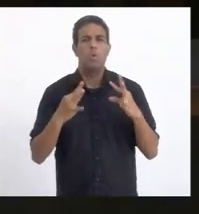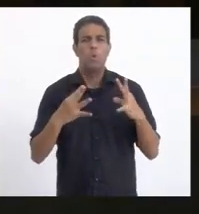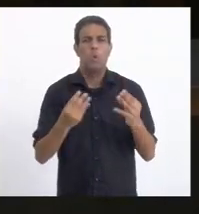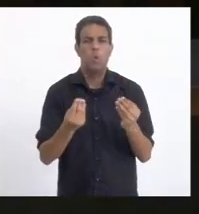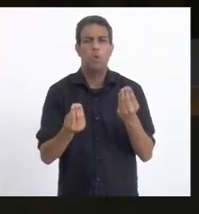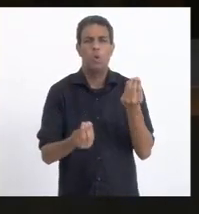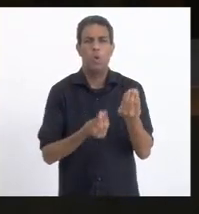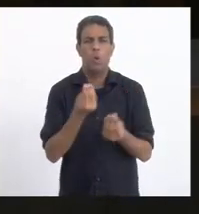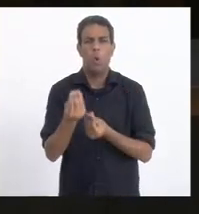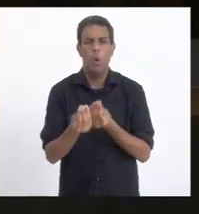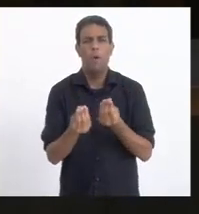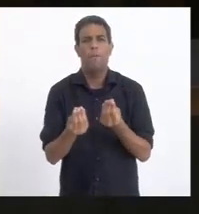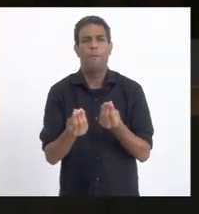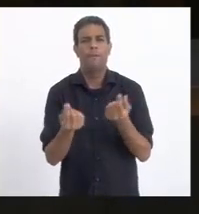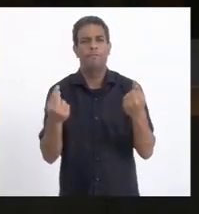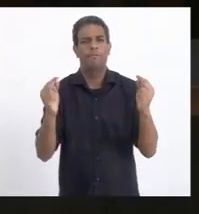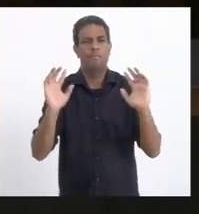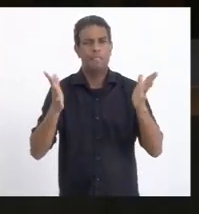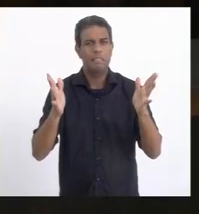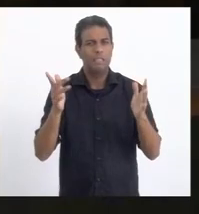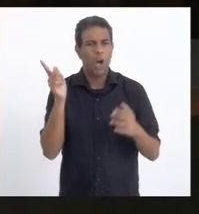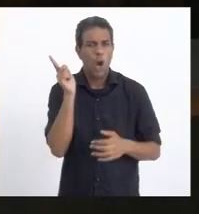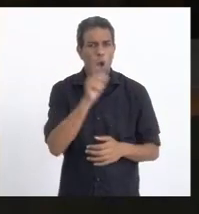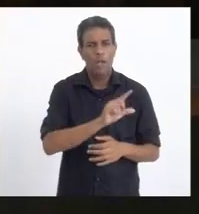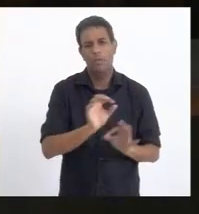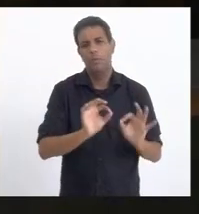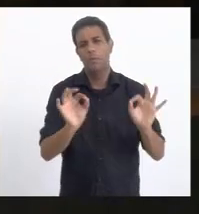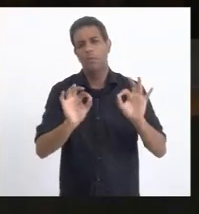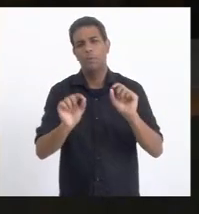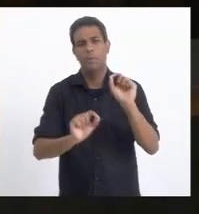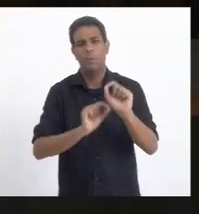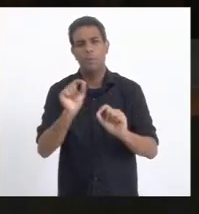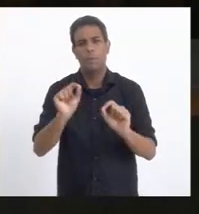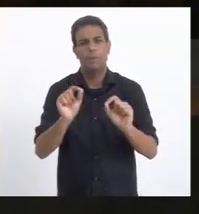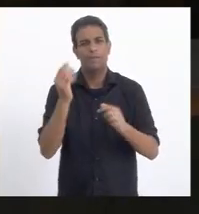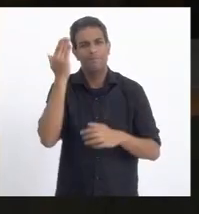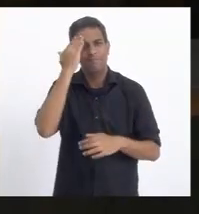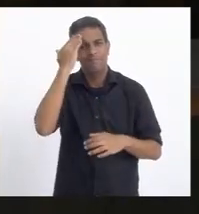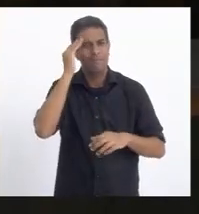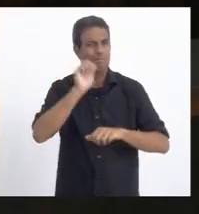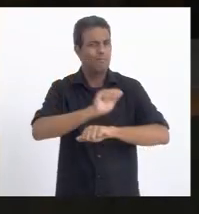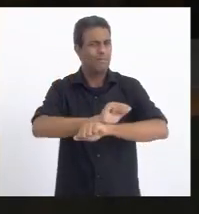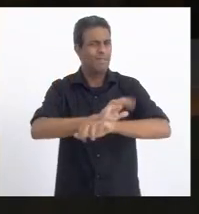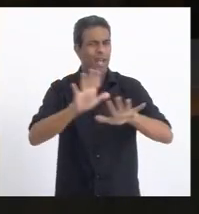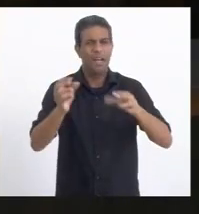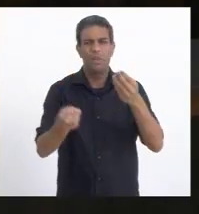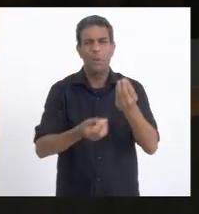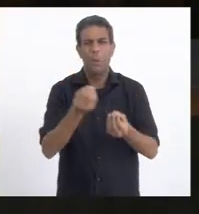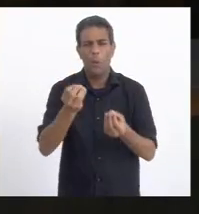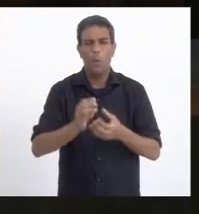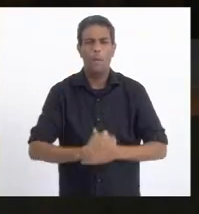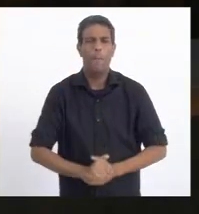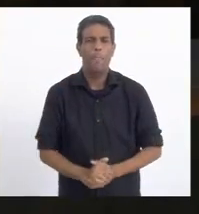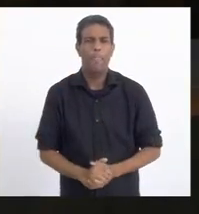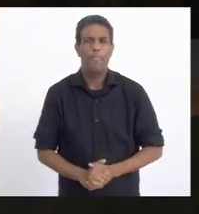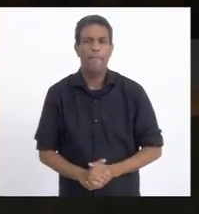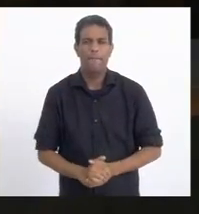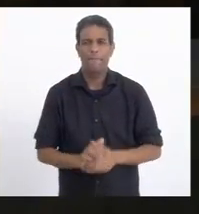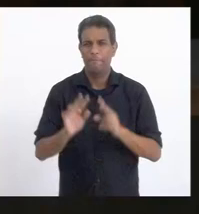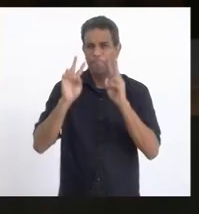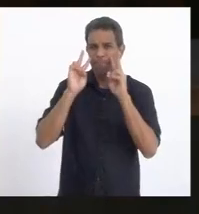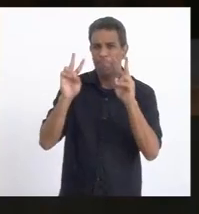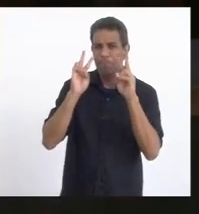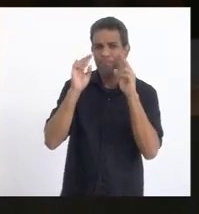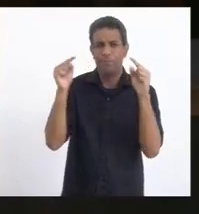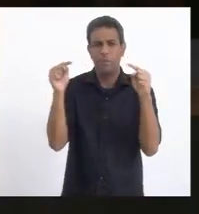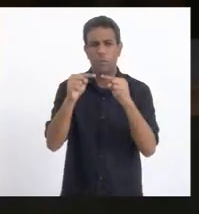um questionamento mas eu não consegui entender né e não vi